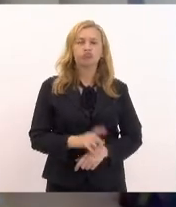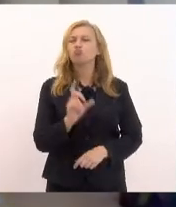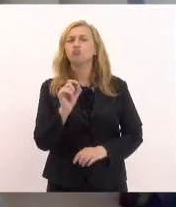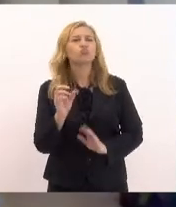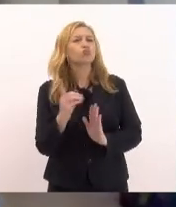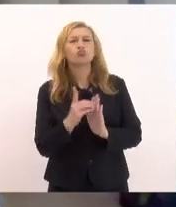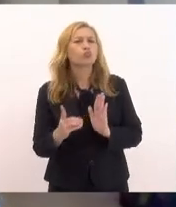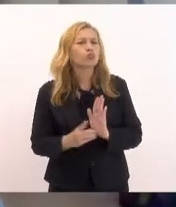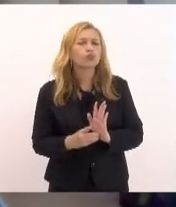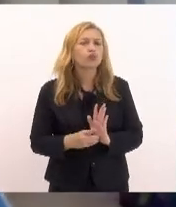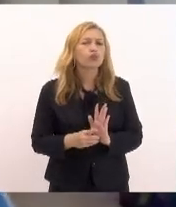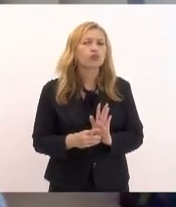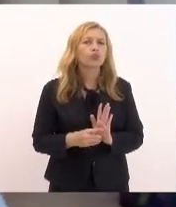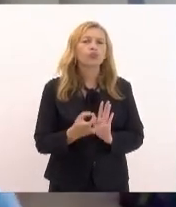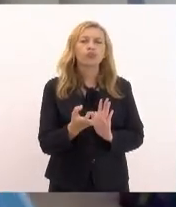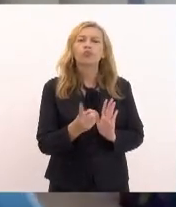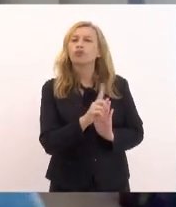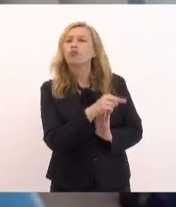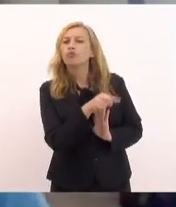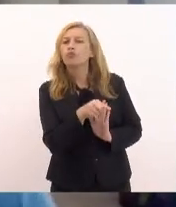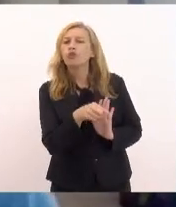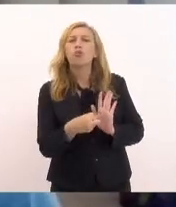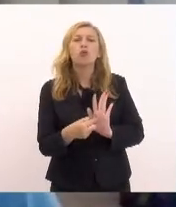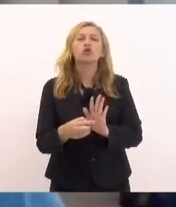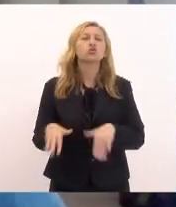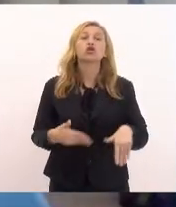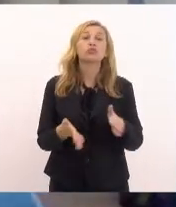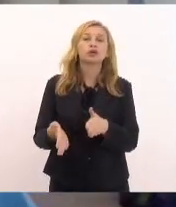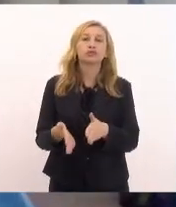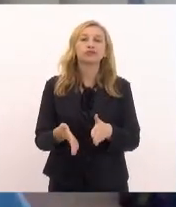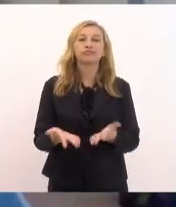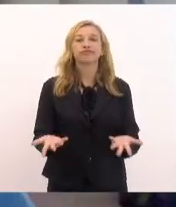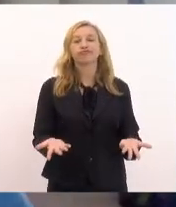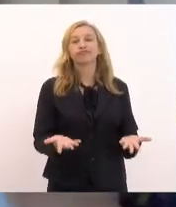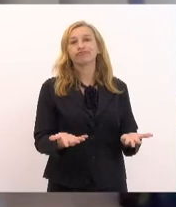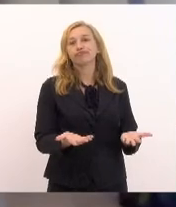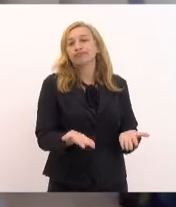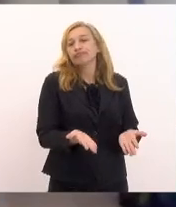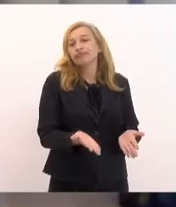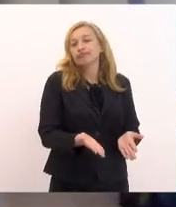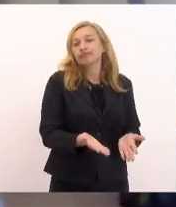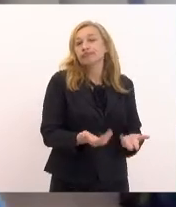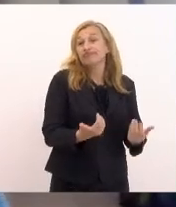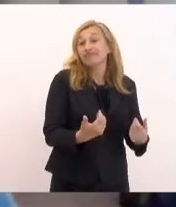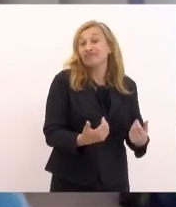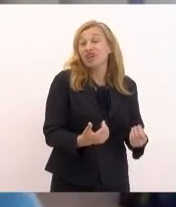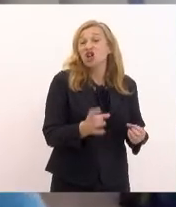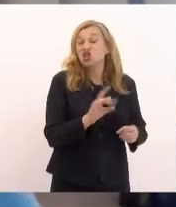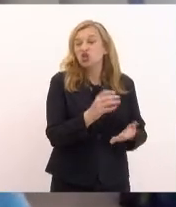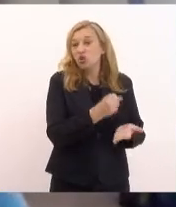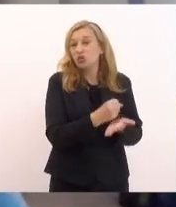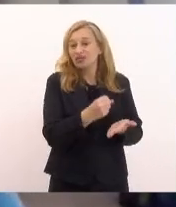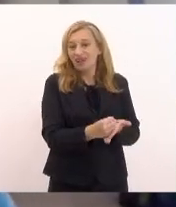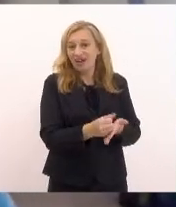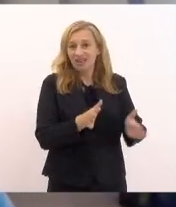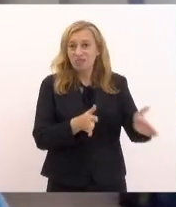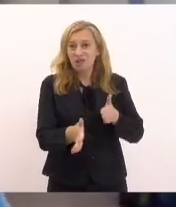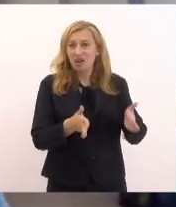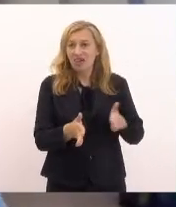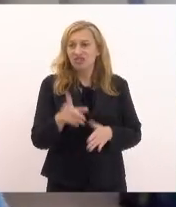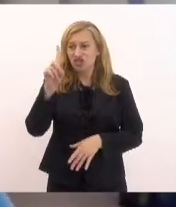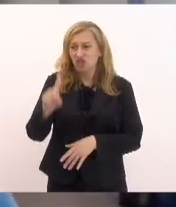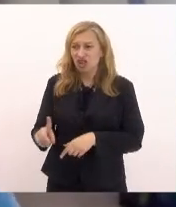decreto que a gente busca assustar aponta de caminho? A precarização, contratação temporária, sem direito